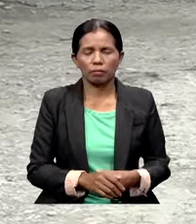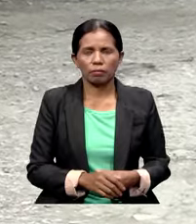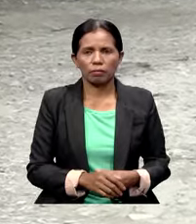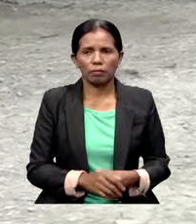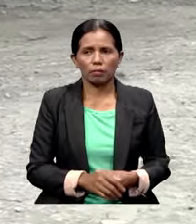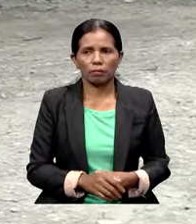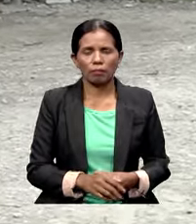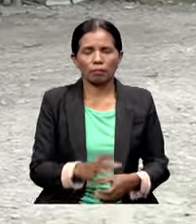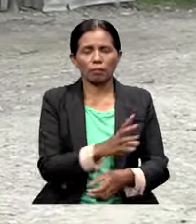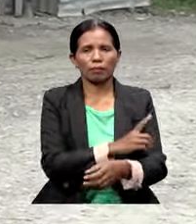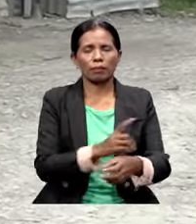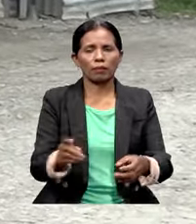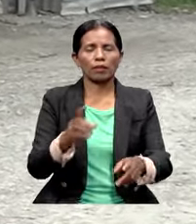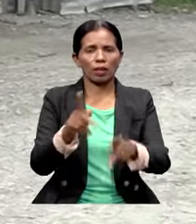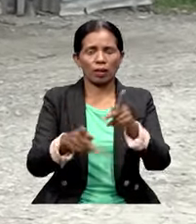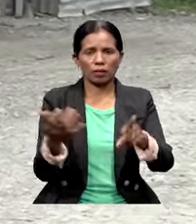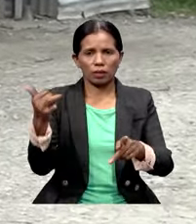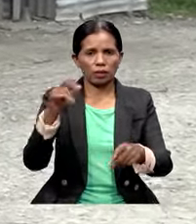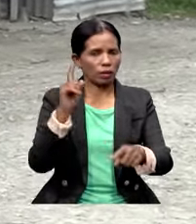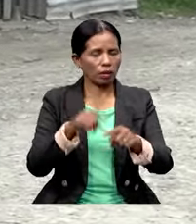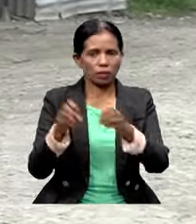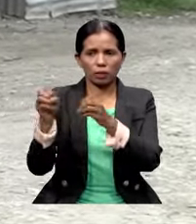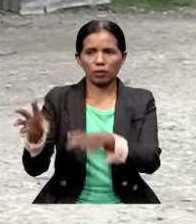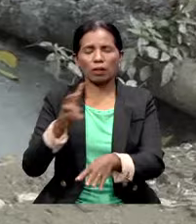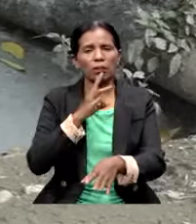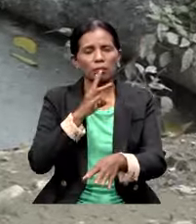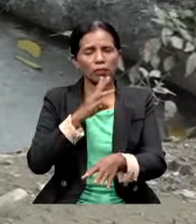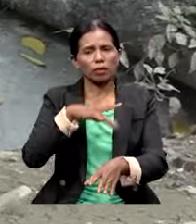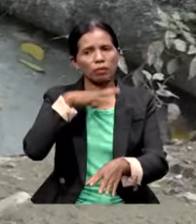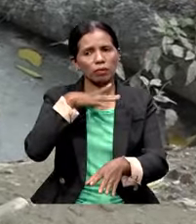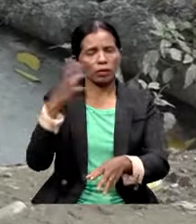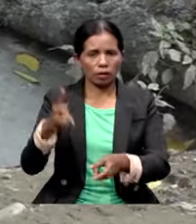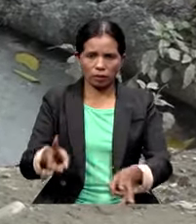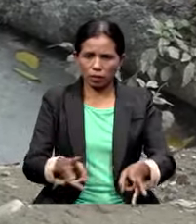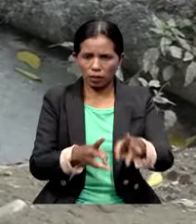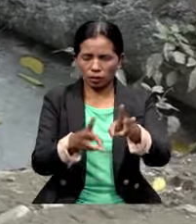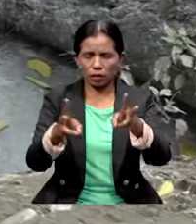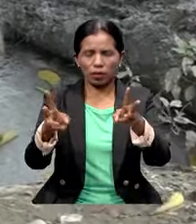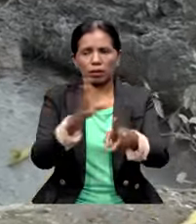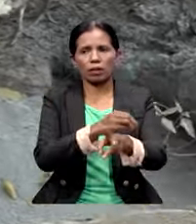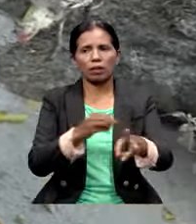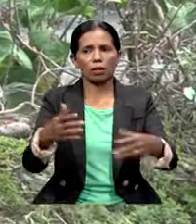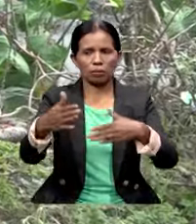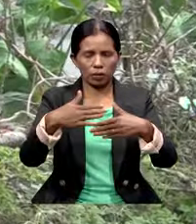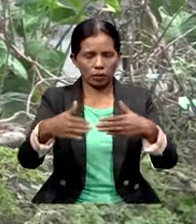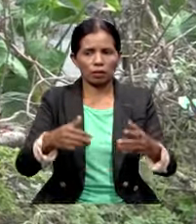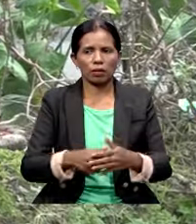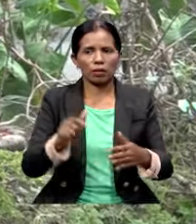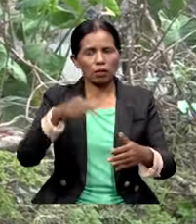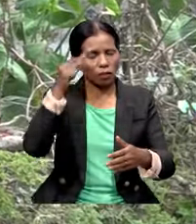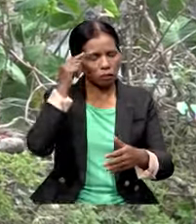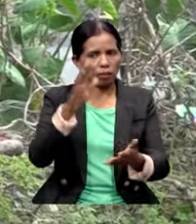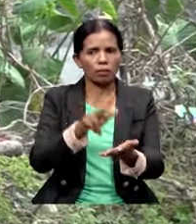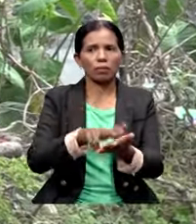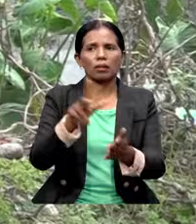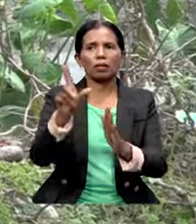Ya diploma ministerial ne bandu cidadão sira labele soebe residual e estrada pública ka propriedade nebe besik malu. Governo mos aprovou